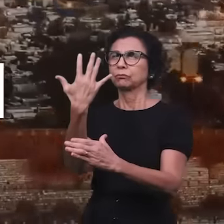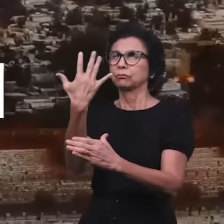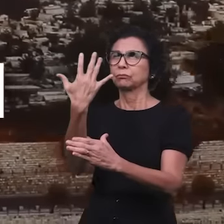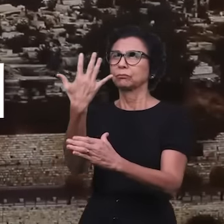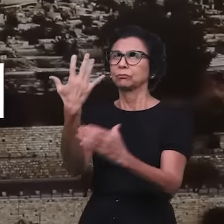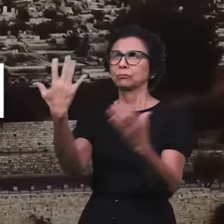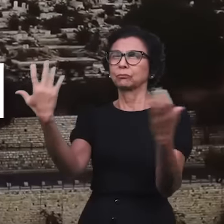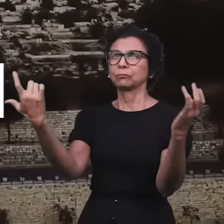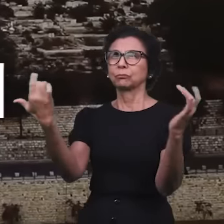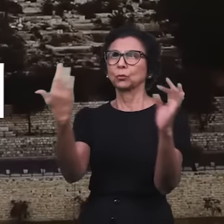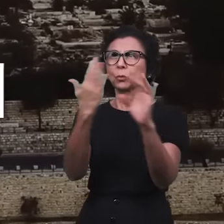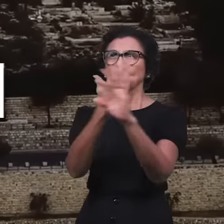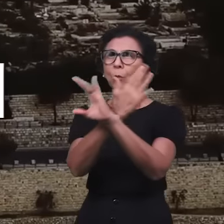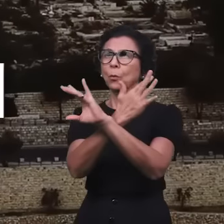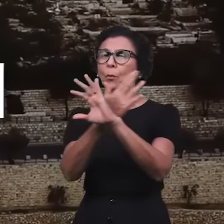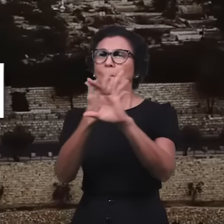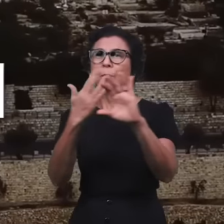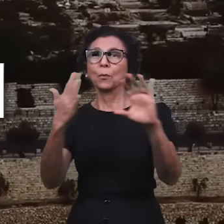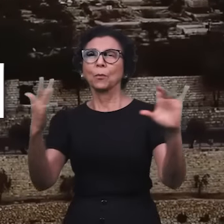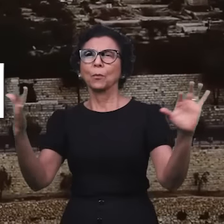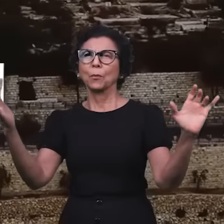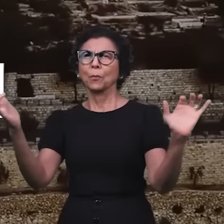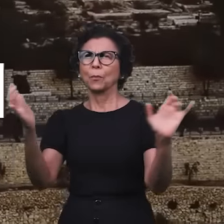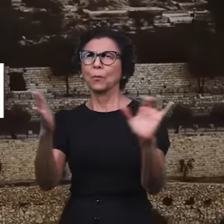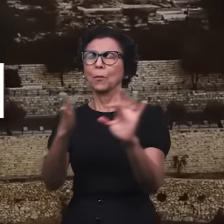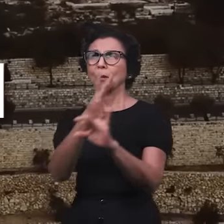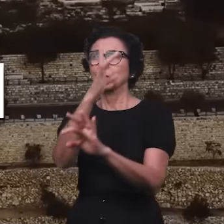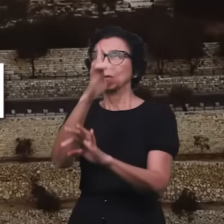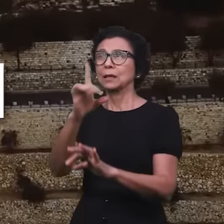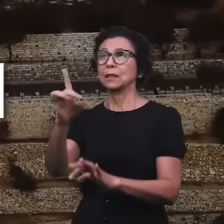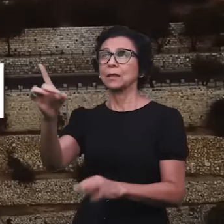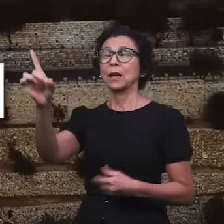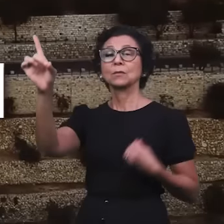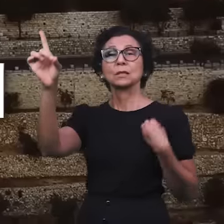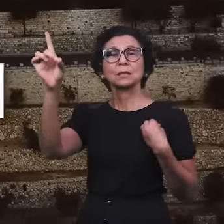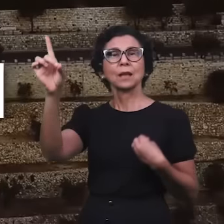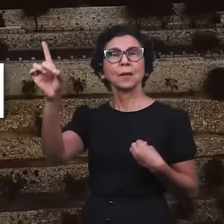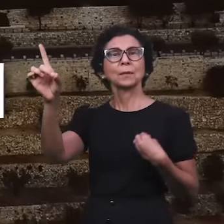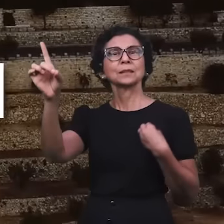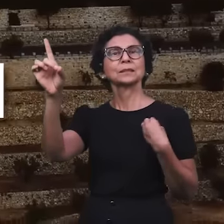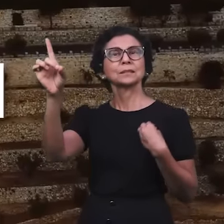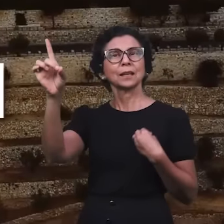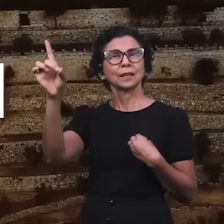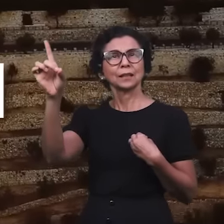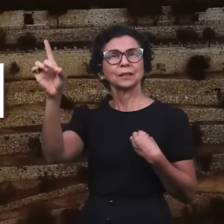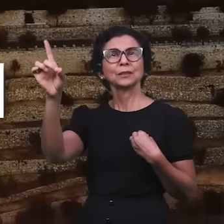Jerusalém, porque nasce sobre ti a tua